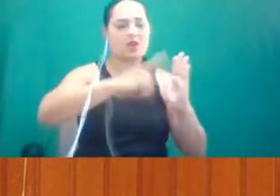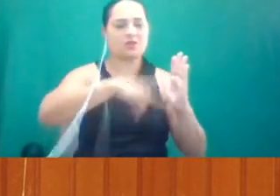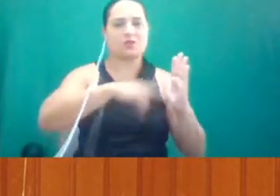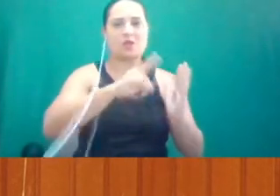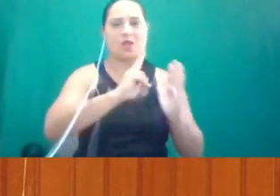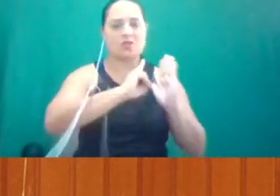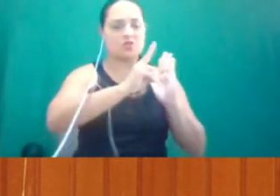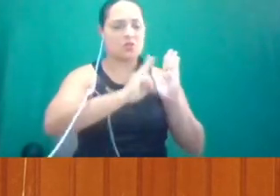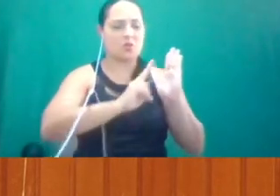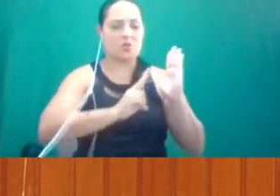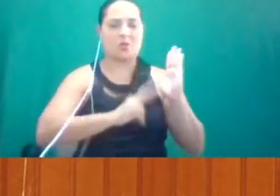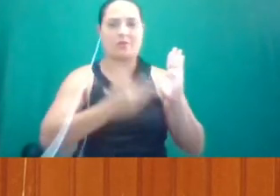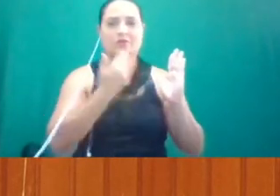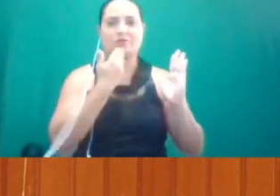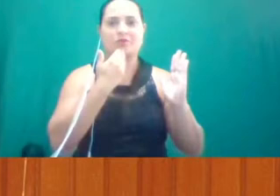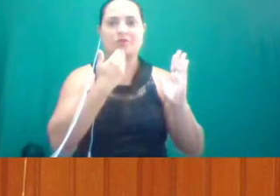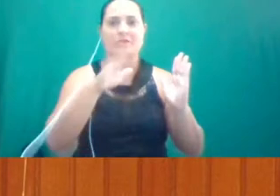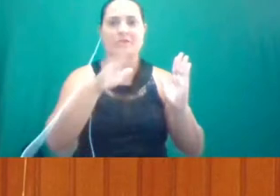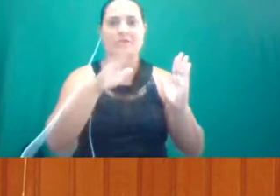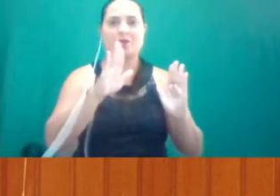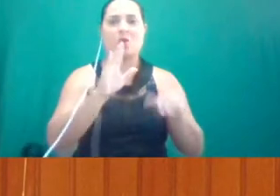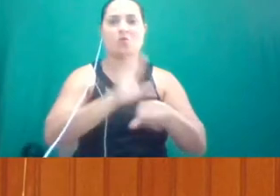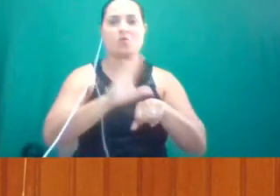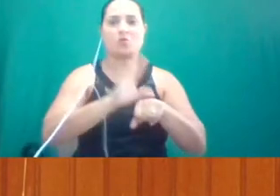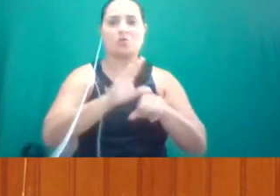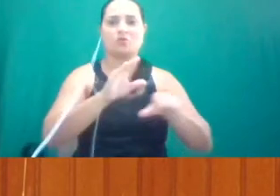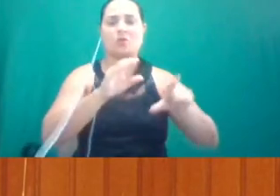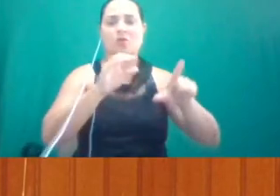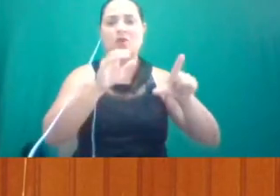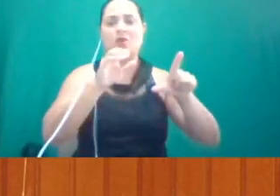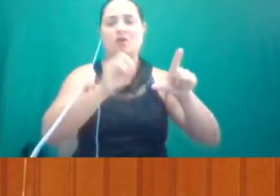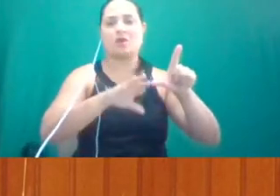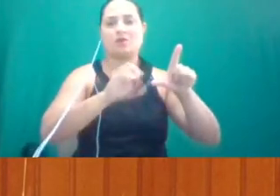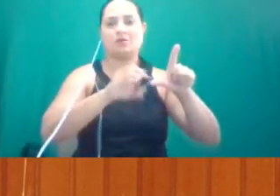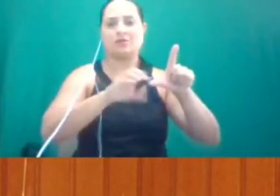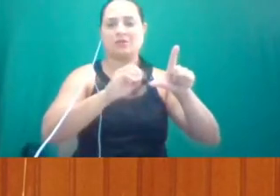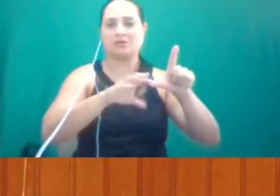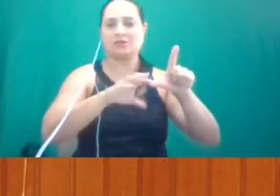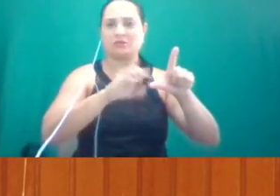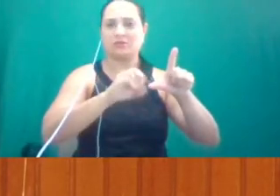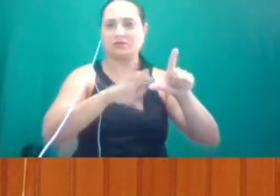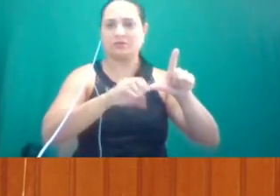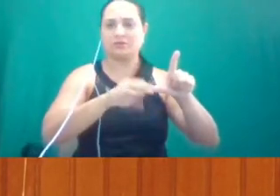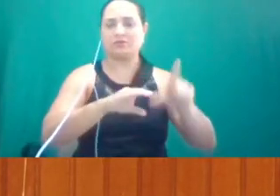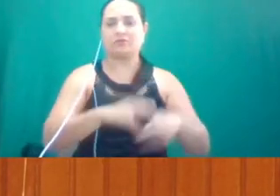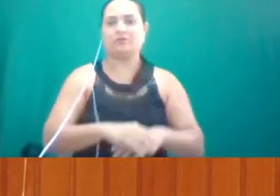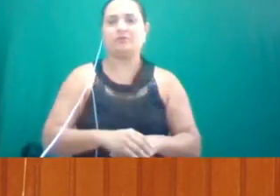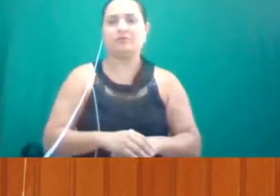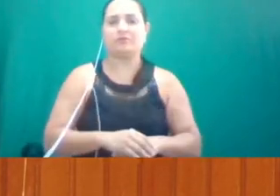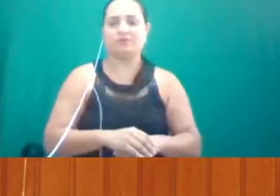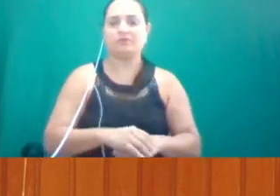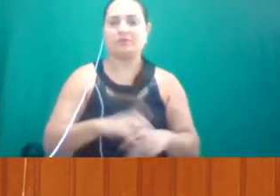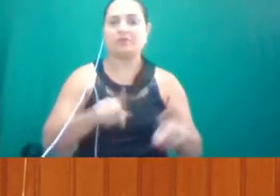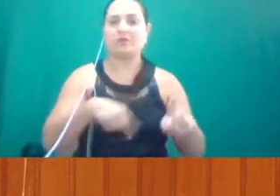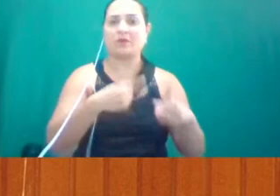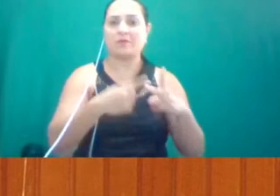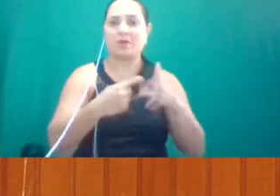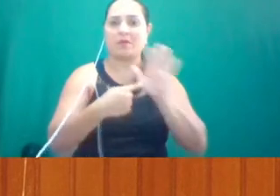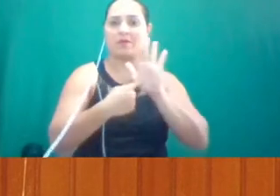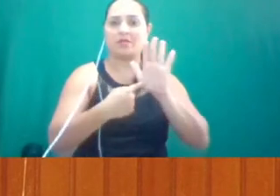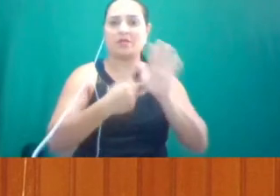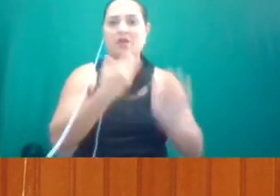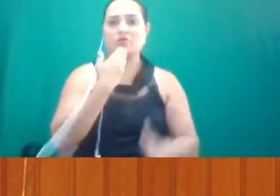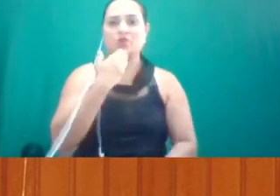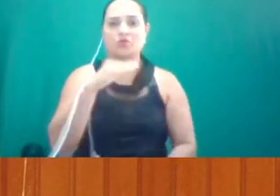Guimarães. Licenciatura em Ciências Agrícolas, Maísa Queiroz Pinto. Licenciatura